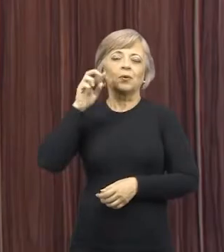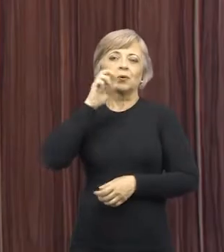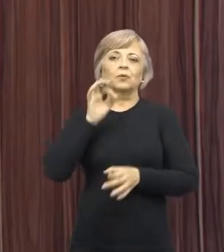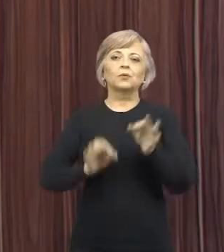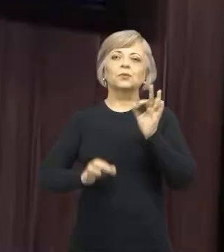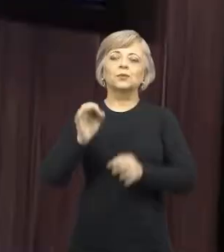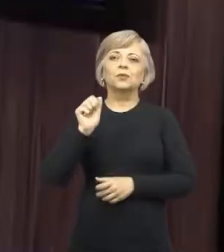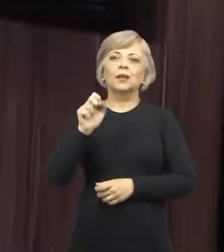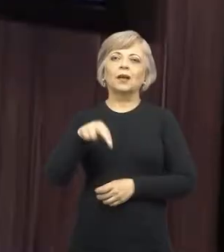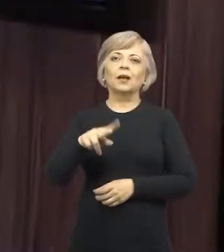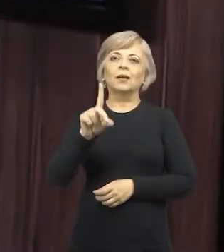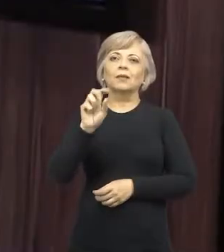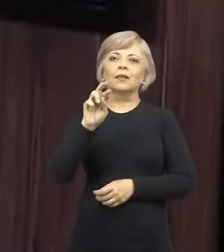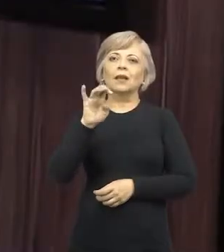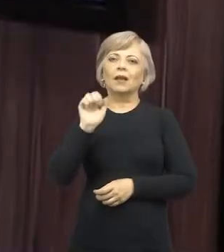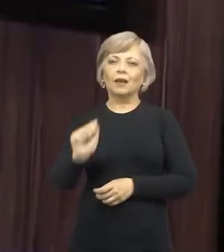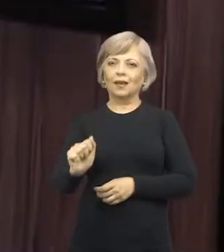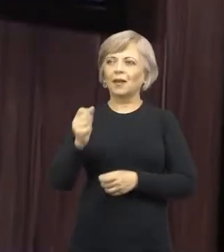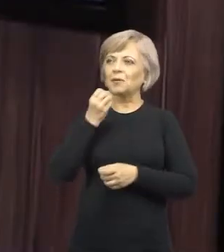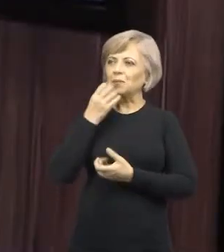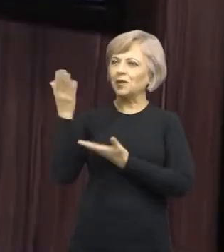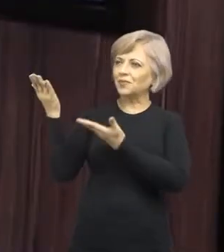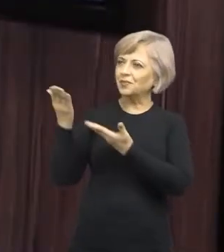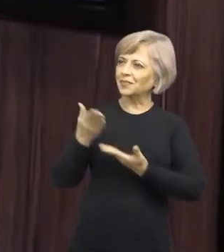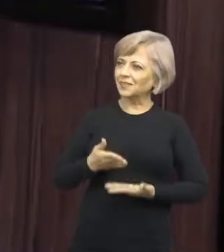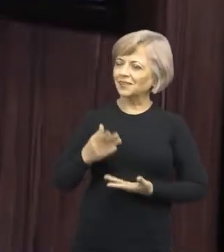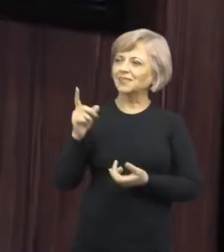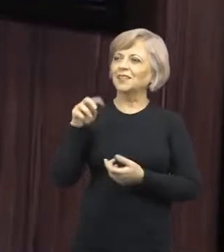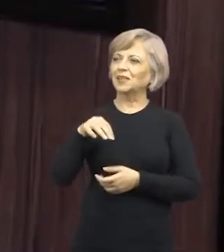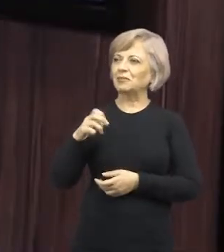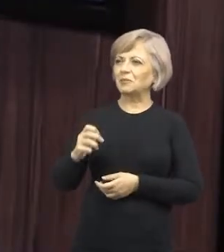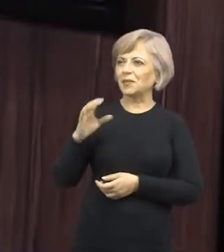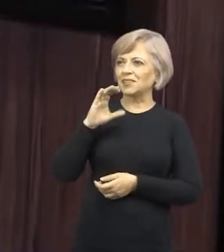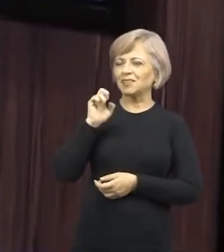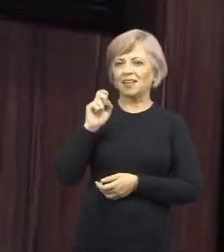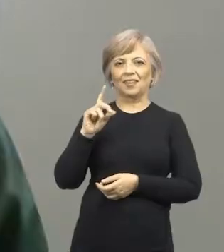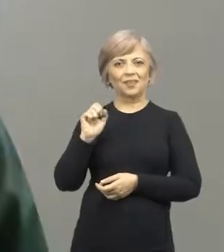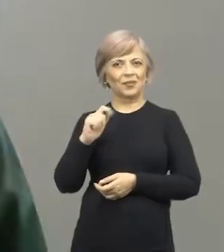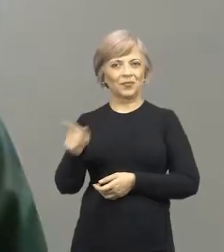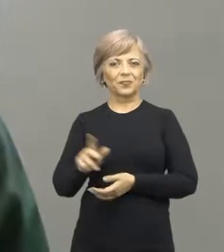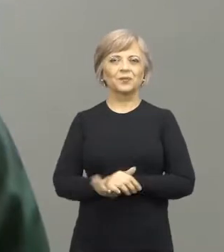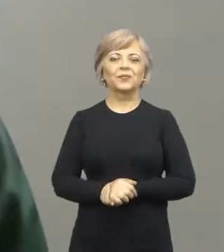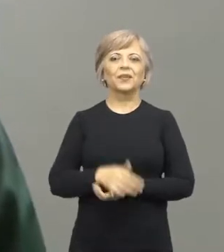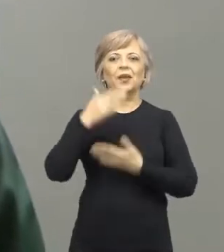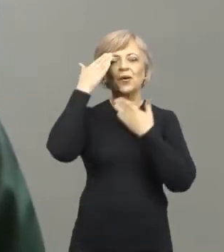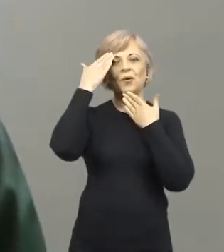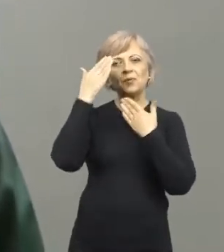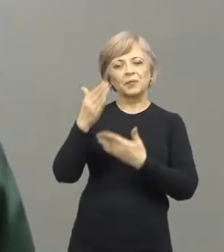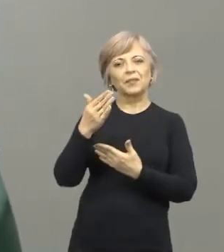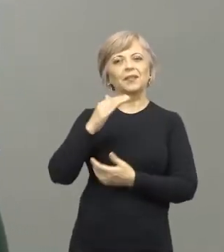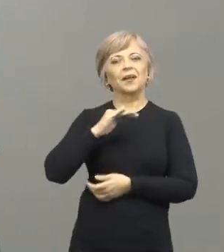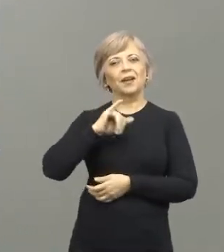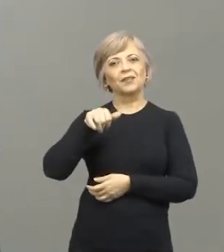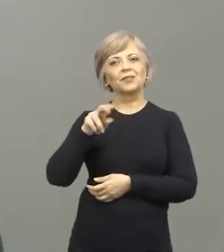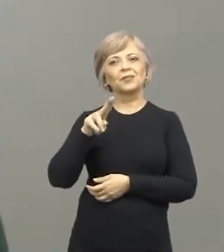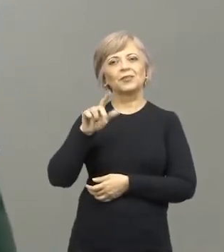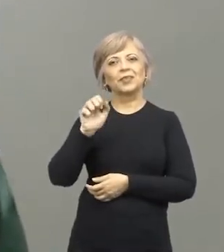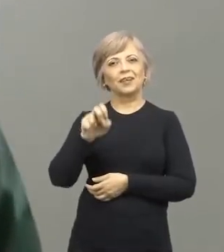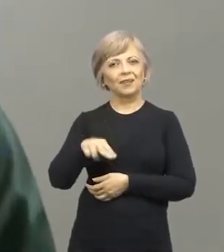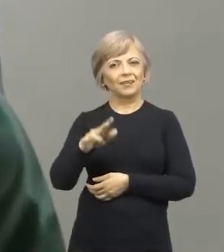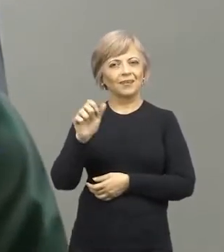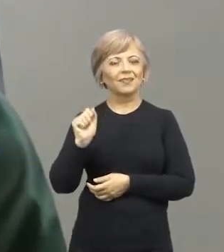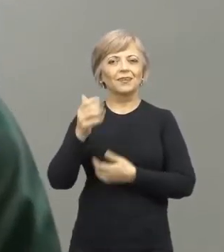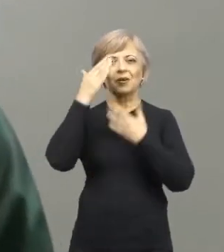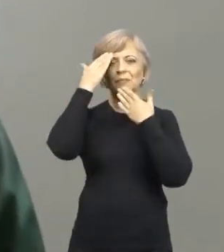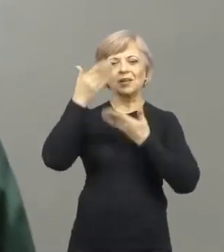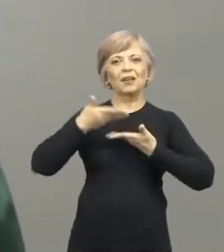Amin. Olá, doutora Andréa, seja muito bem-vinda ao MP Cidadão. Muito obrigada pela presença. Olá, Juliana, obrigada pelo convite, a